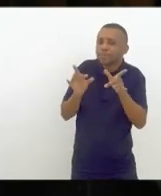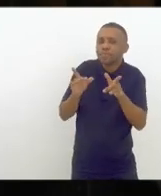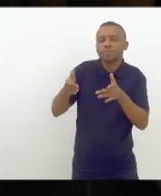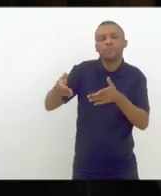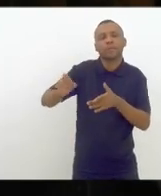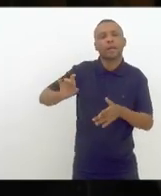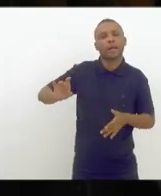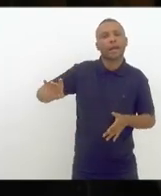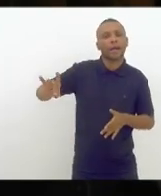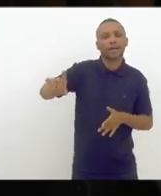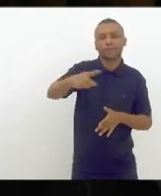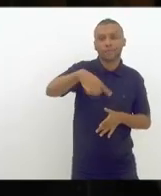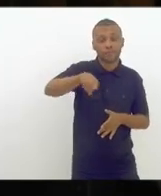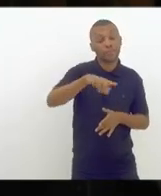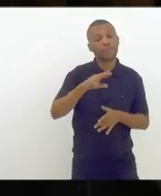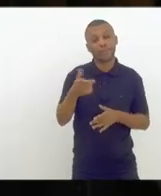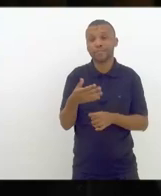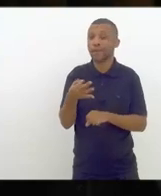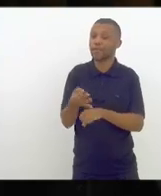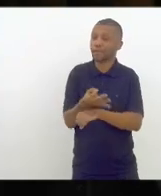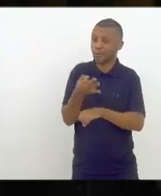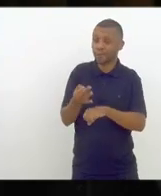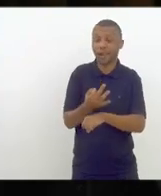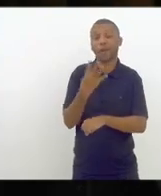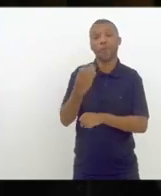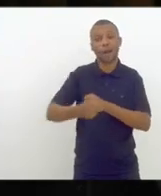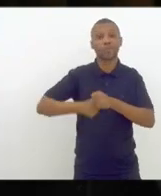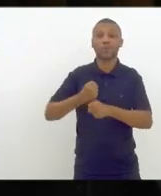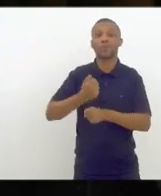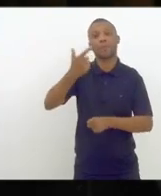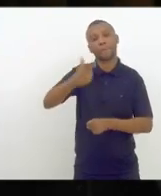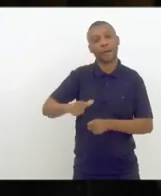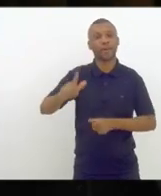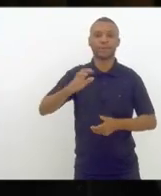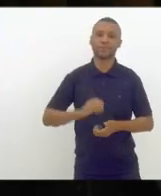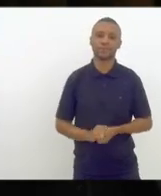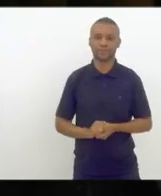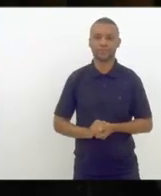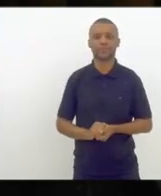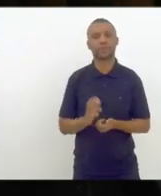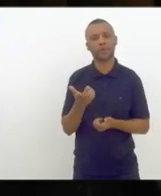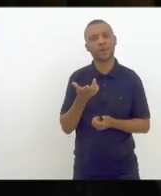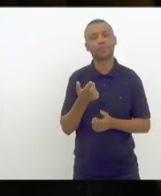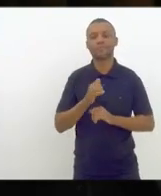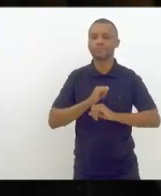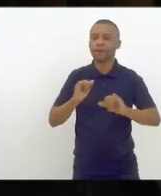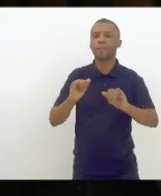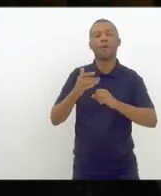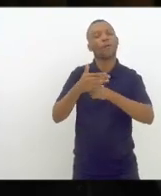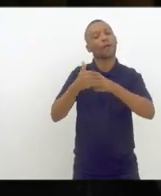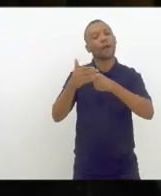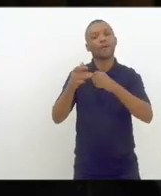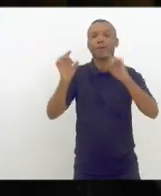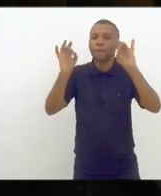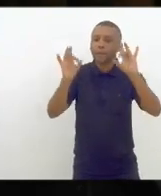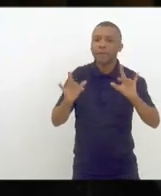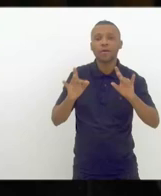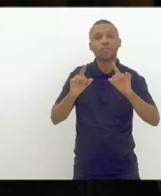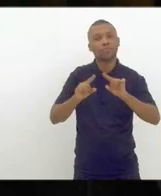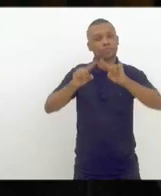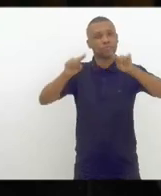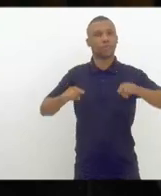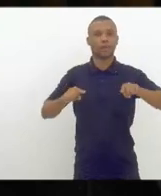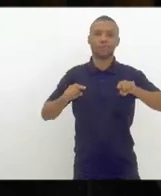até porque vocês vão ter que me aturar mais 4 anos. Então fica aqui o meu carinho especial por todos os funcionários que fazem essa